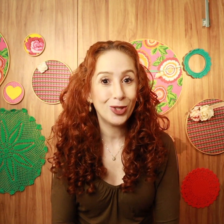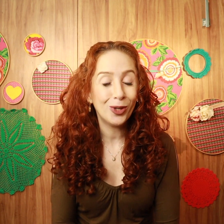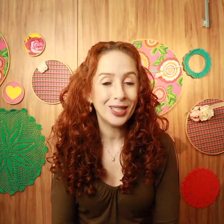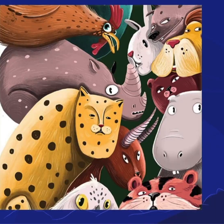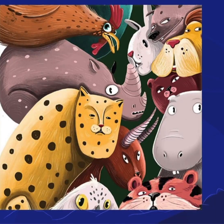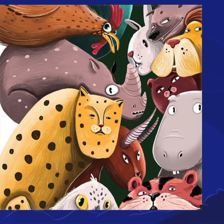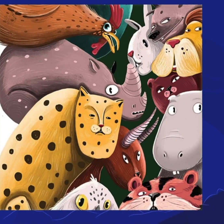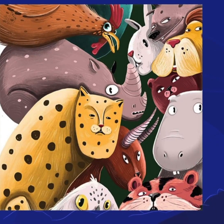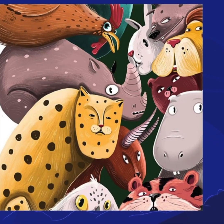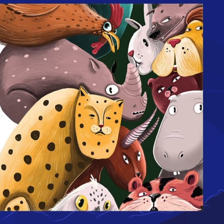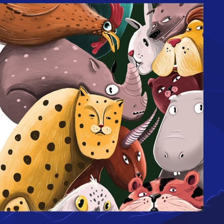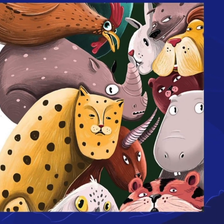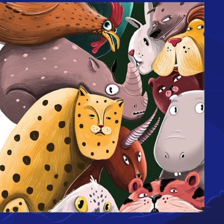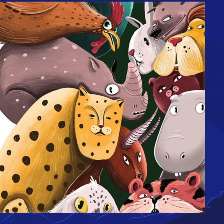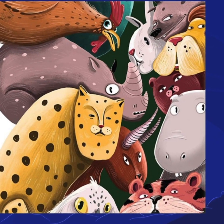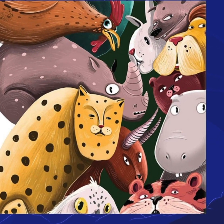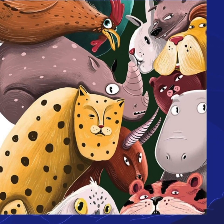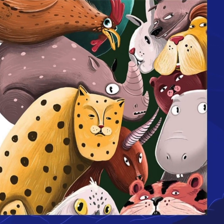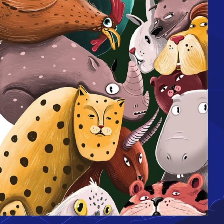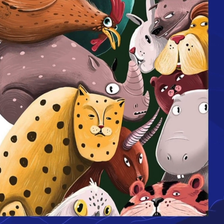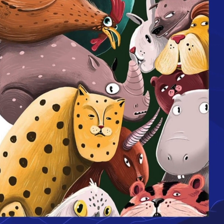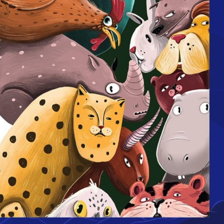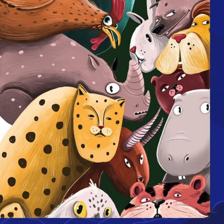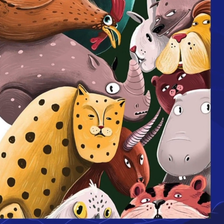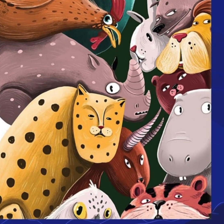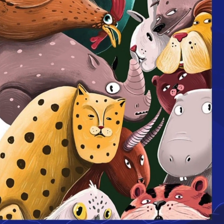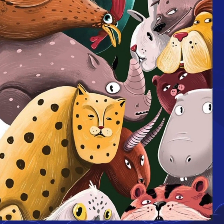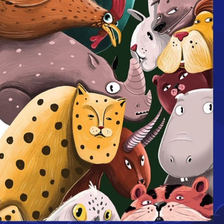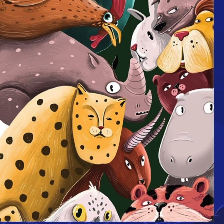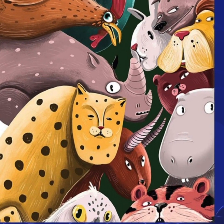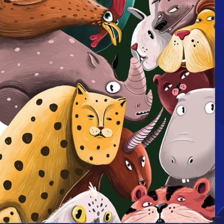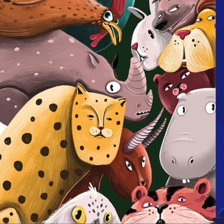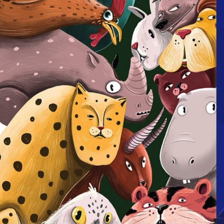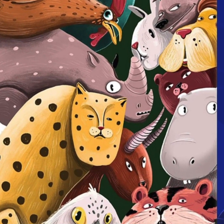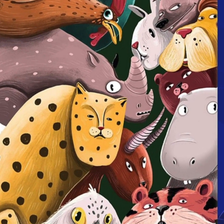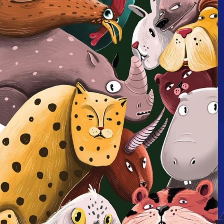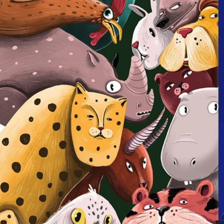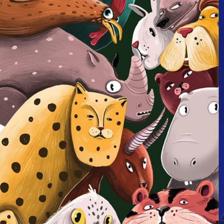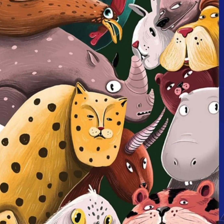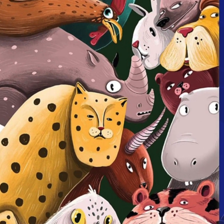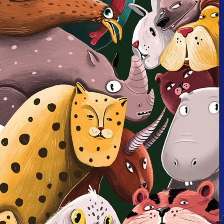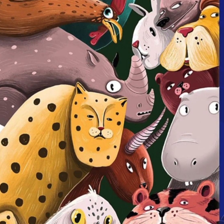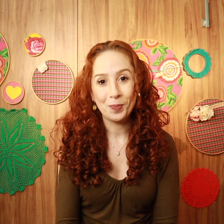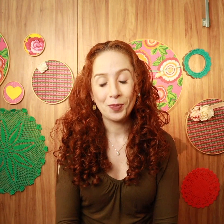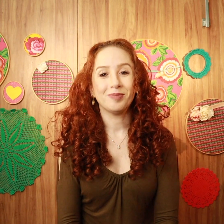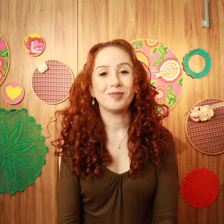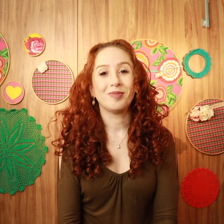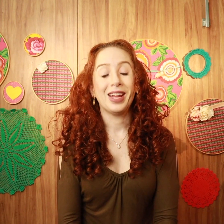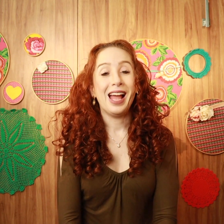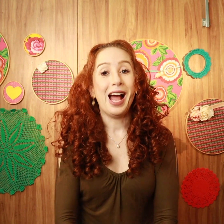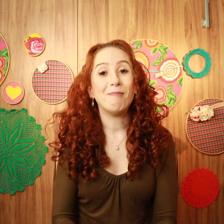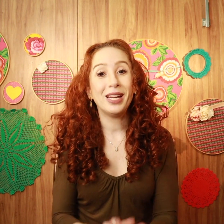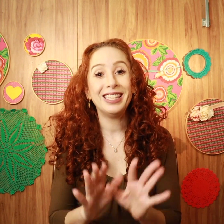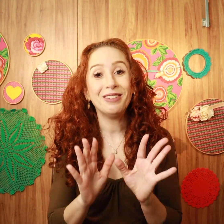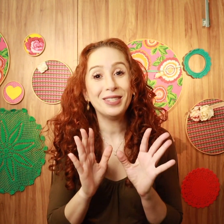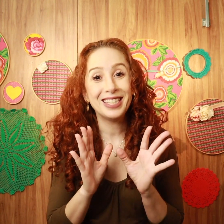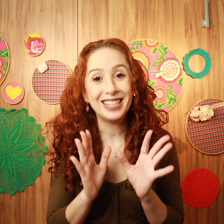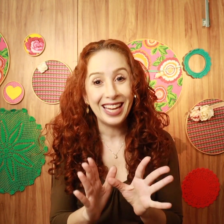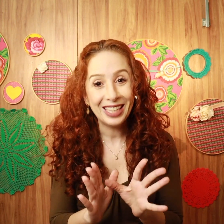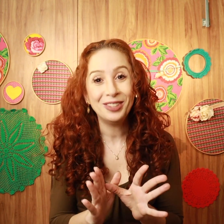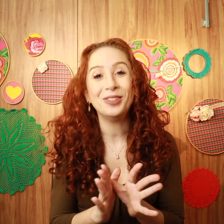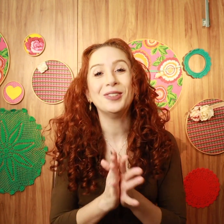bichos de todas as espécies. Ajudava e protegia todos que estavam em perigo.